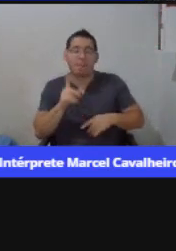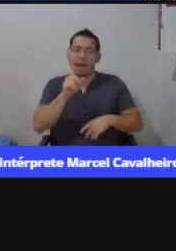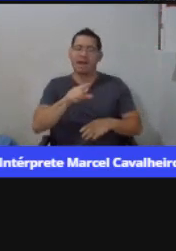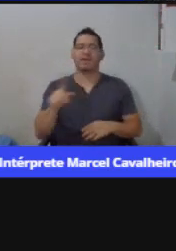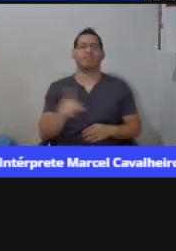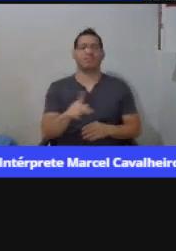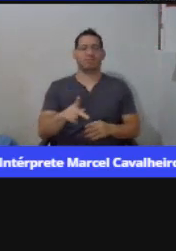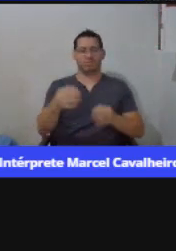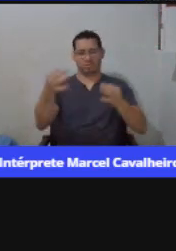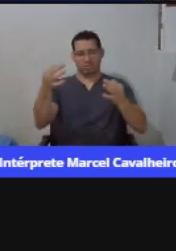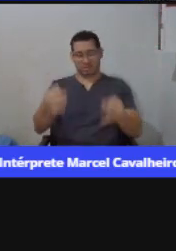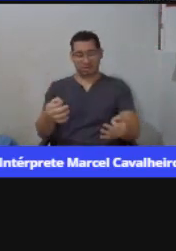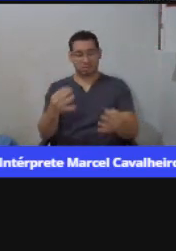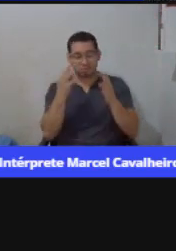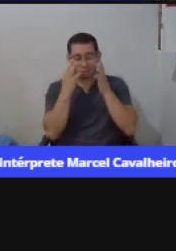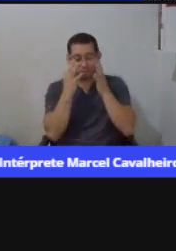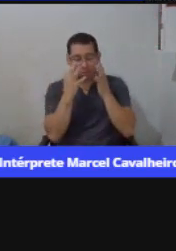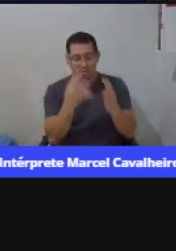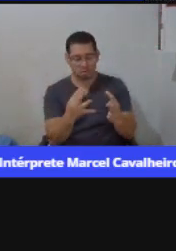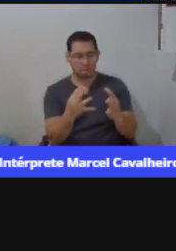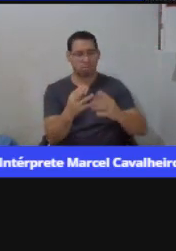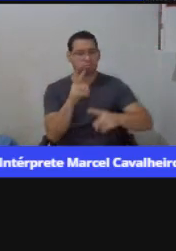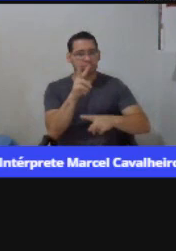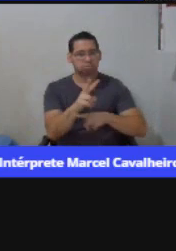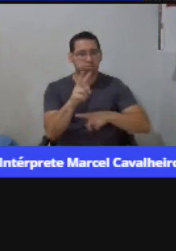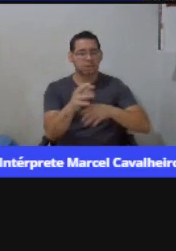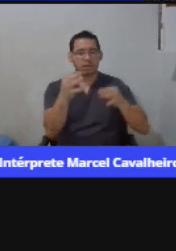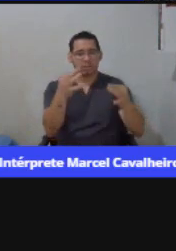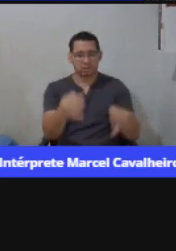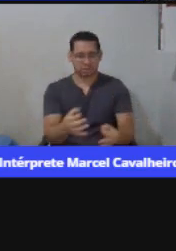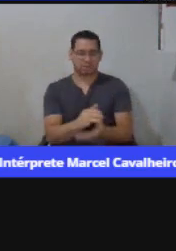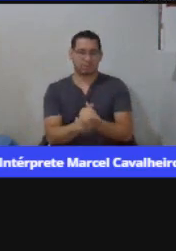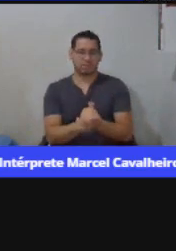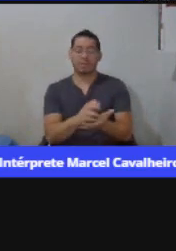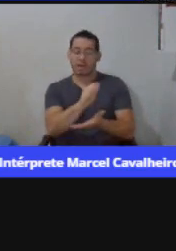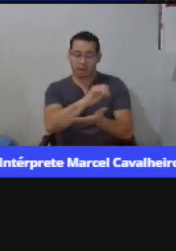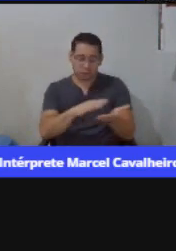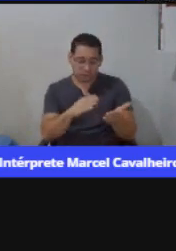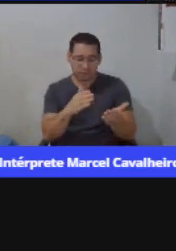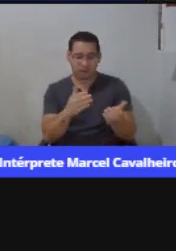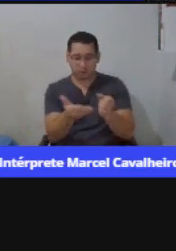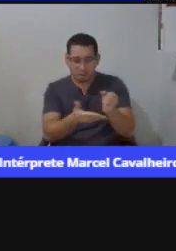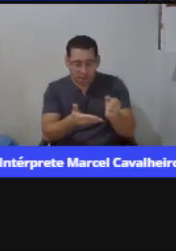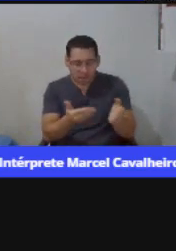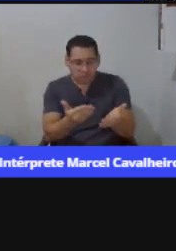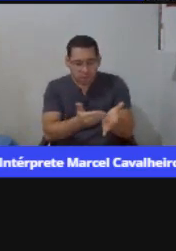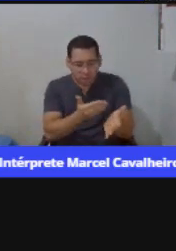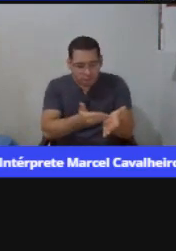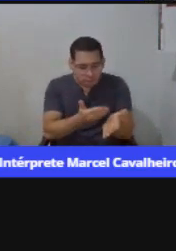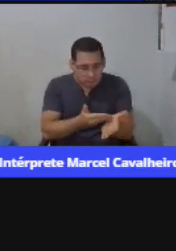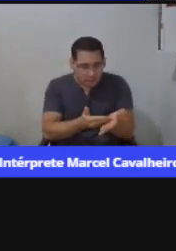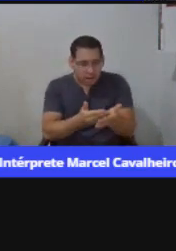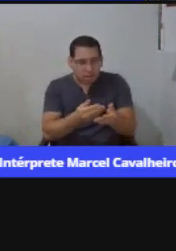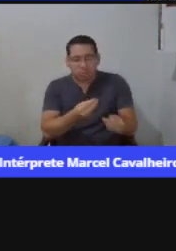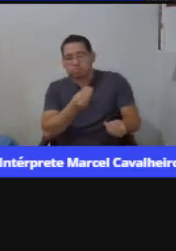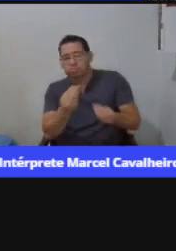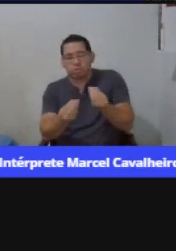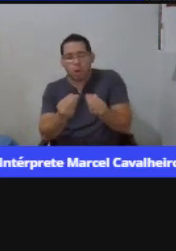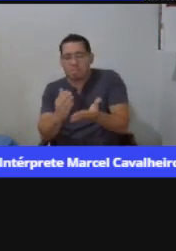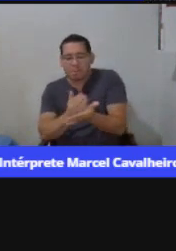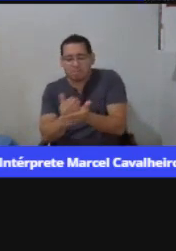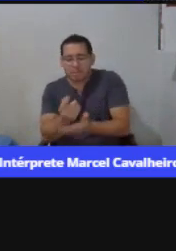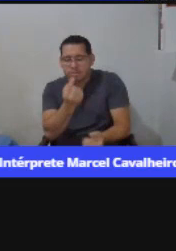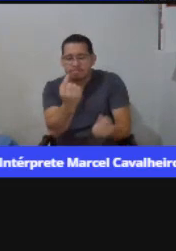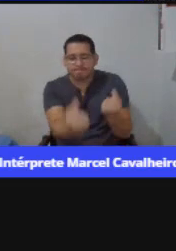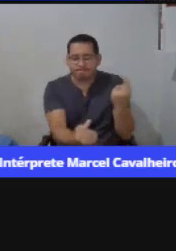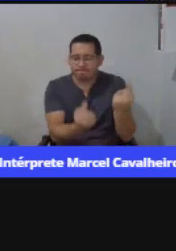Atividades complementares dentro de cada um dos cadernos e dentro de cada uma das suas realidades, dependendo